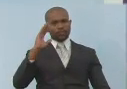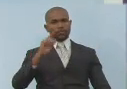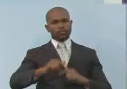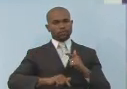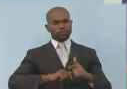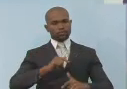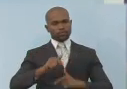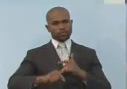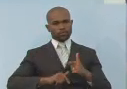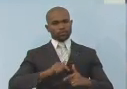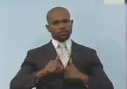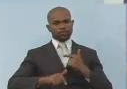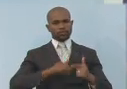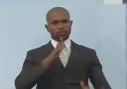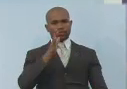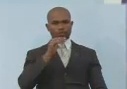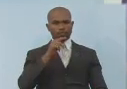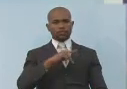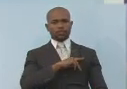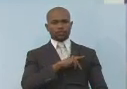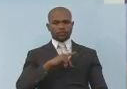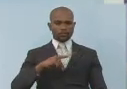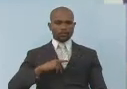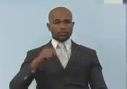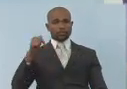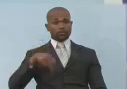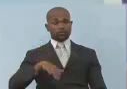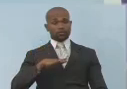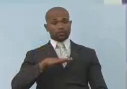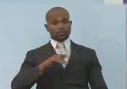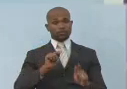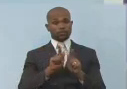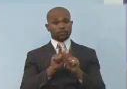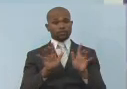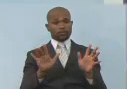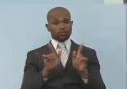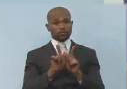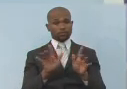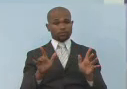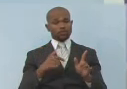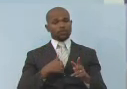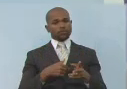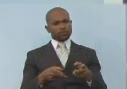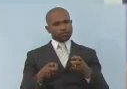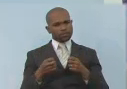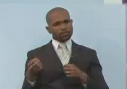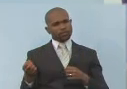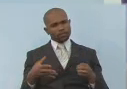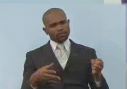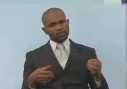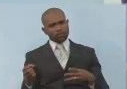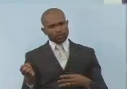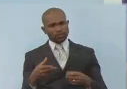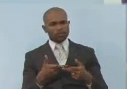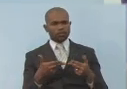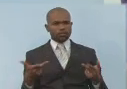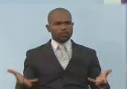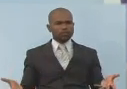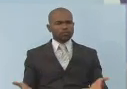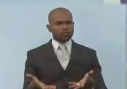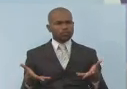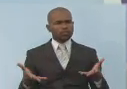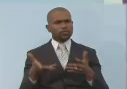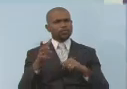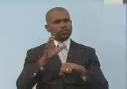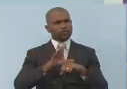trabalhador, funcionalismo público da cidade de Guarulhos, né? Vejo com a modernização, a questão de valorização de